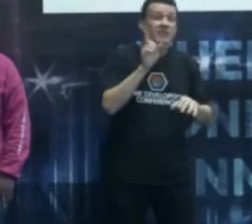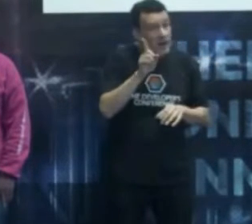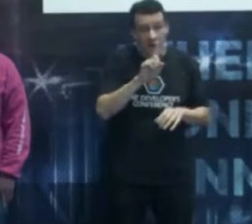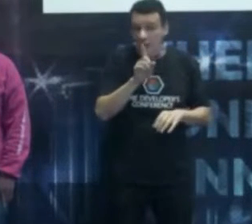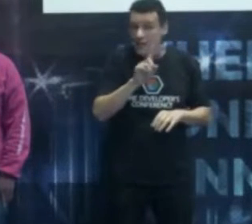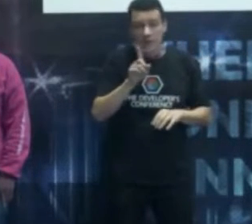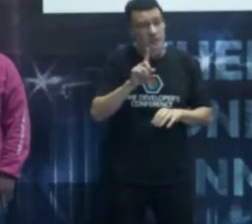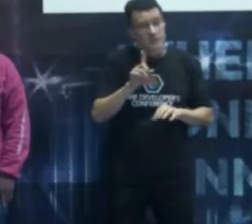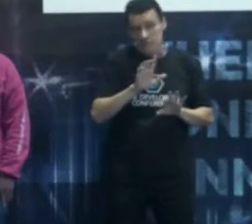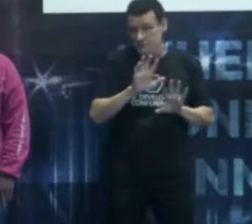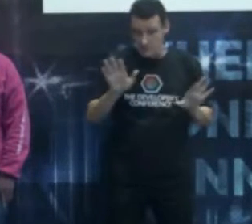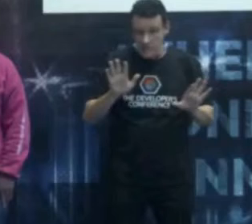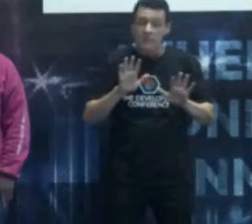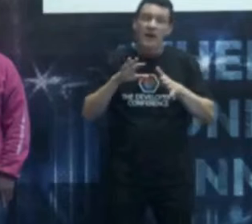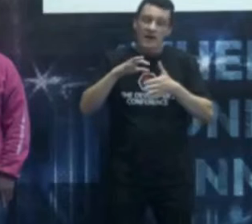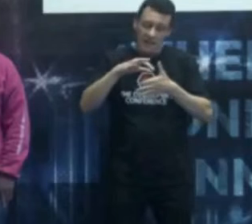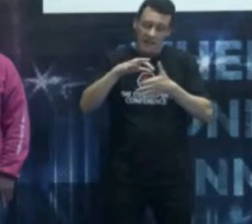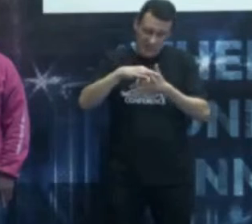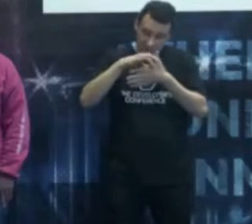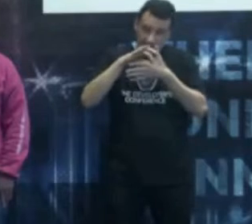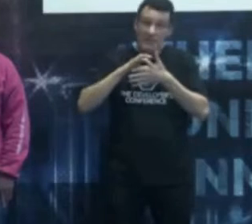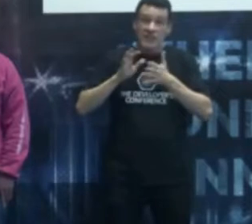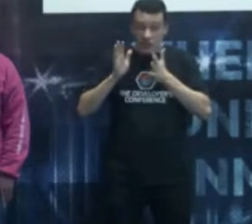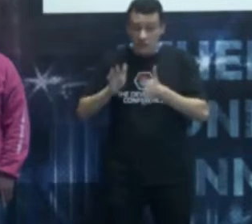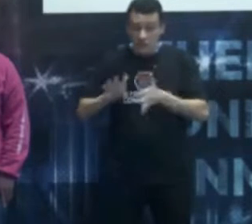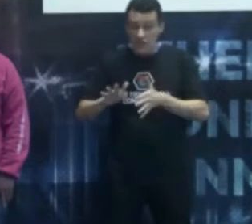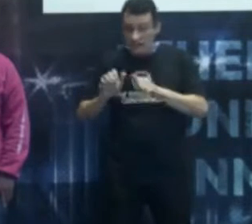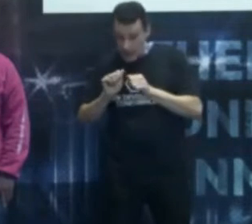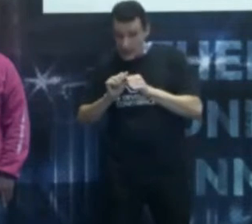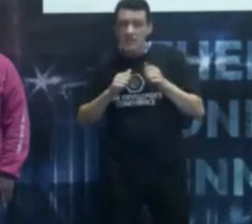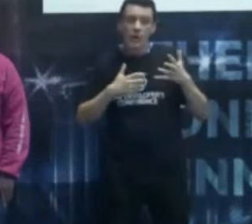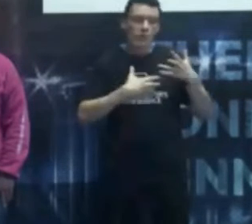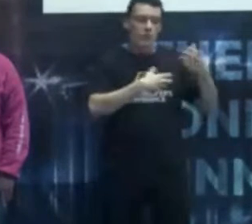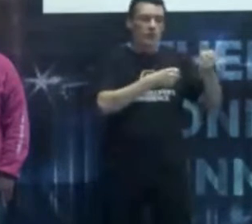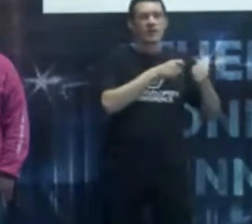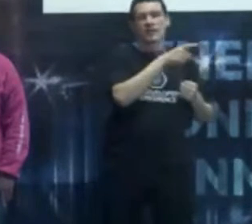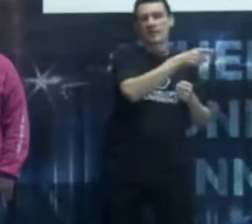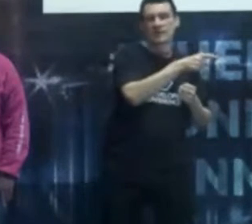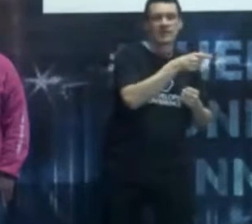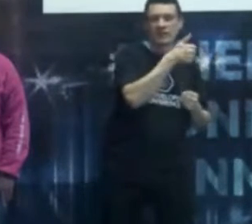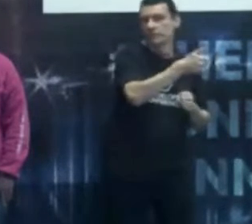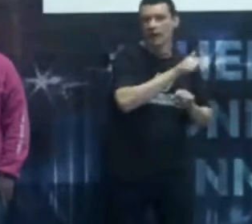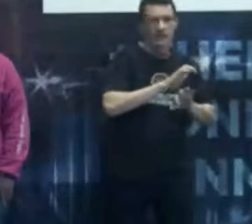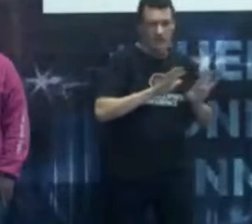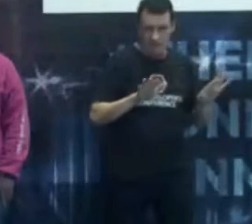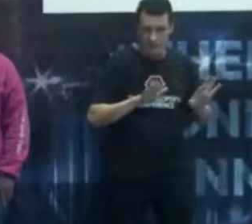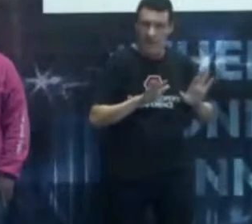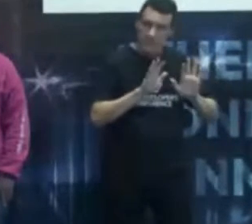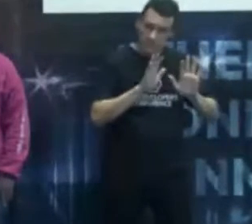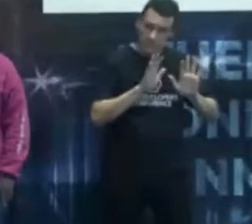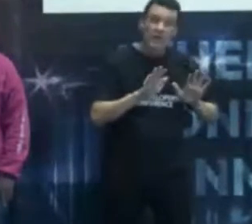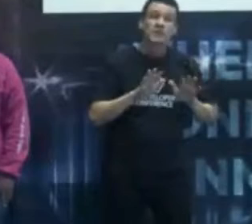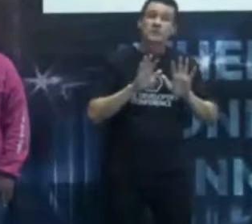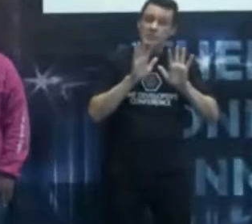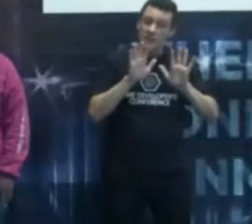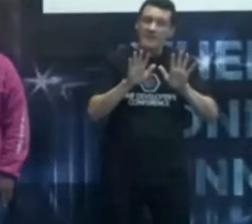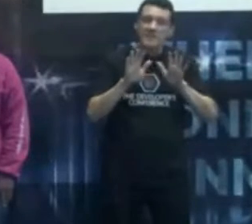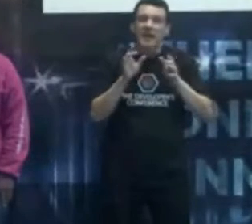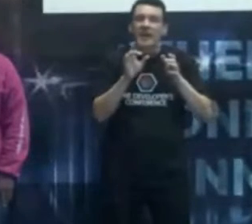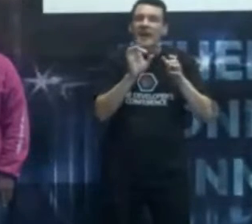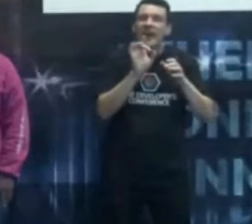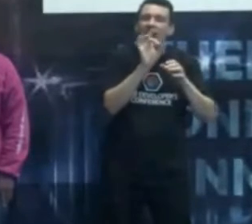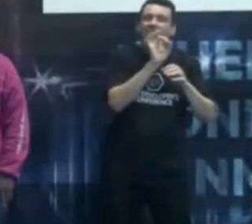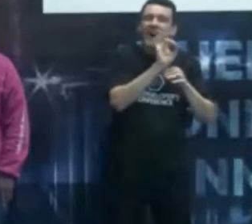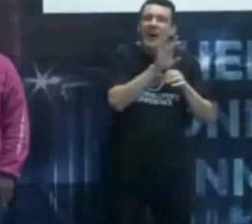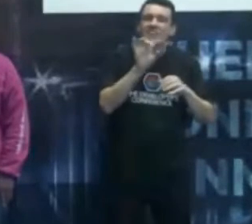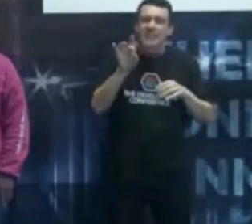lideranças já fazem vai ser replicado com a pessoa com deficiência. O que a gente precisa entender é que contexto e que cenários eu preciso